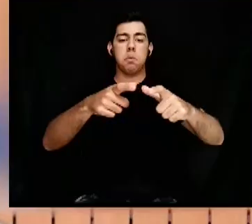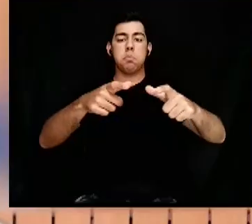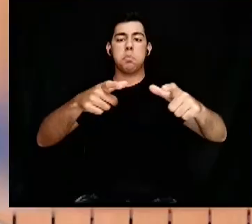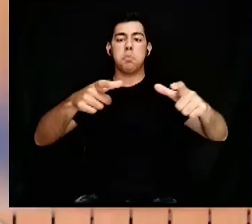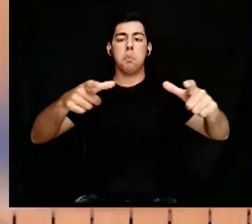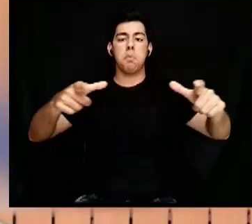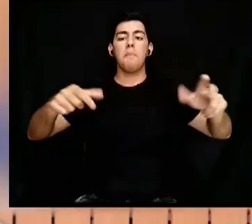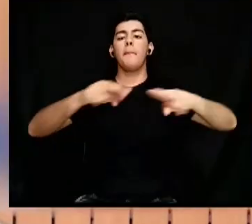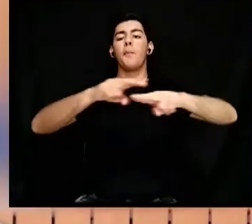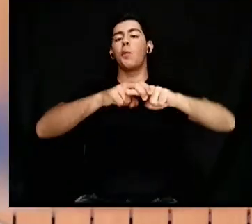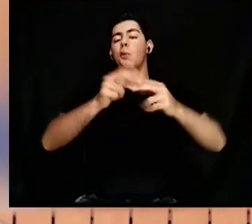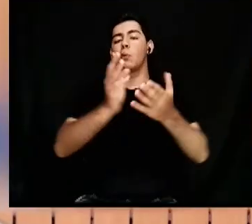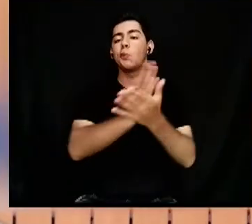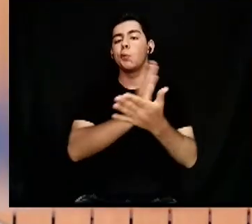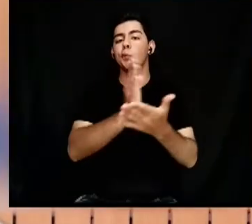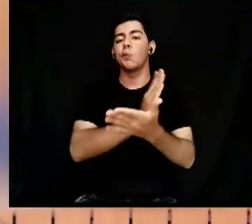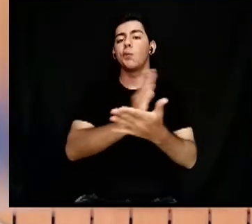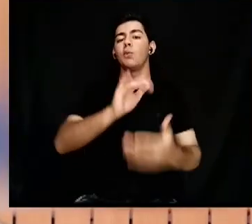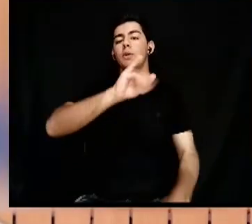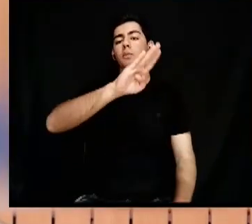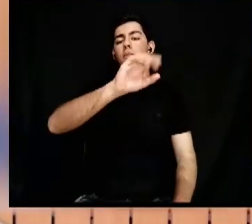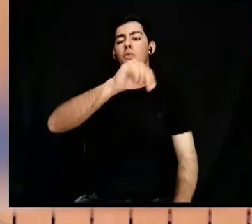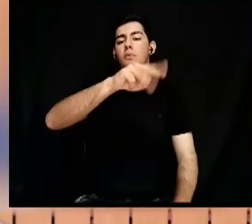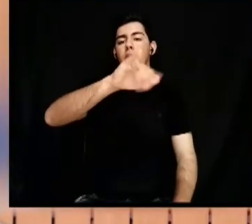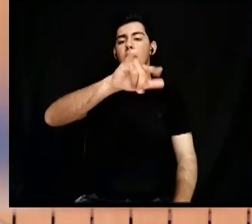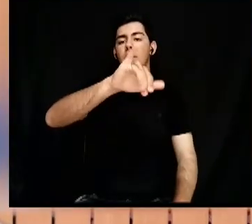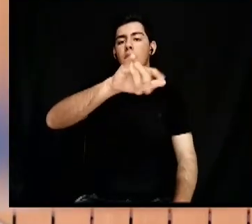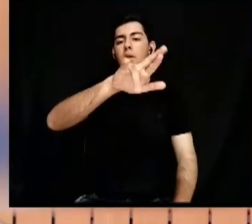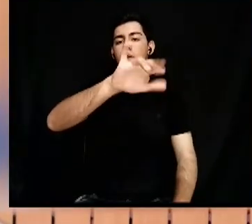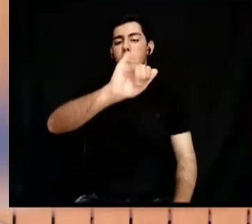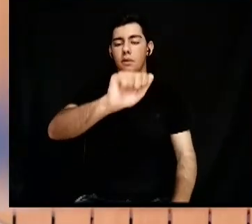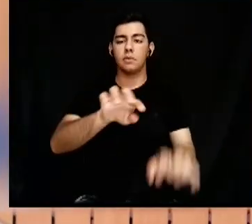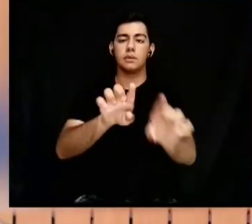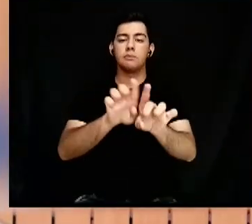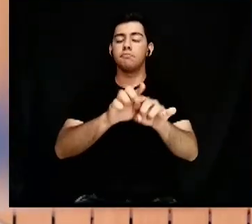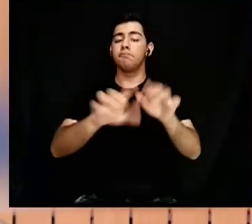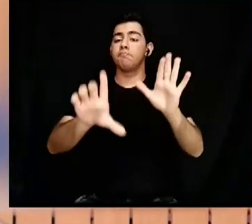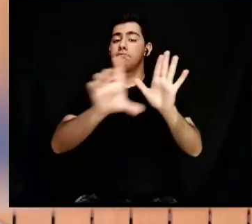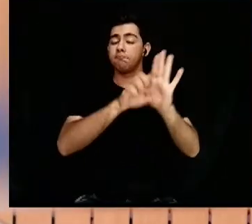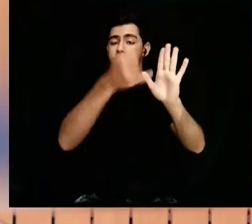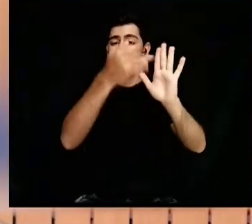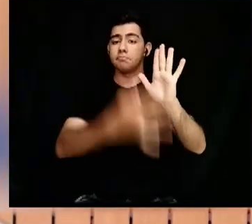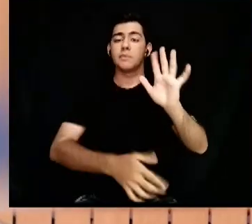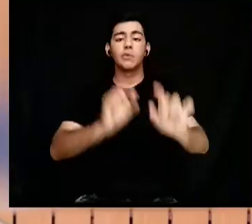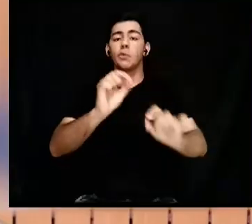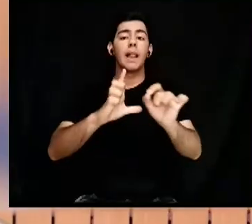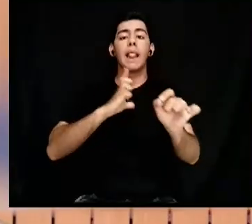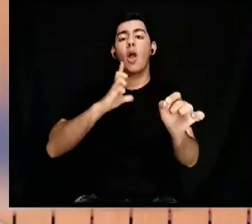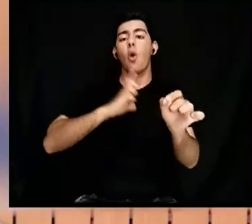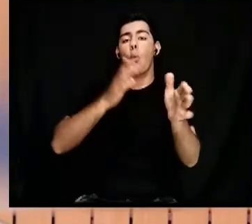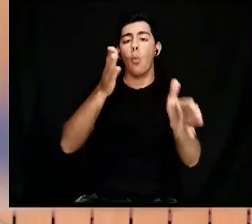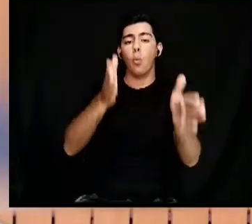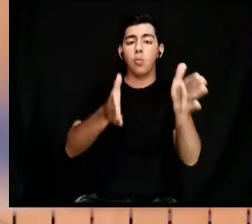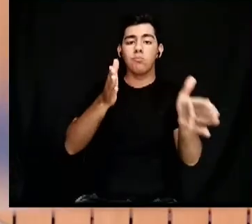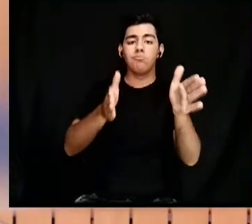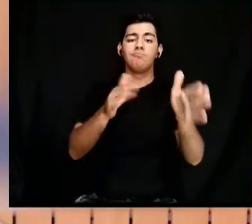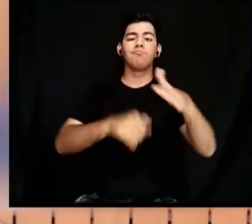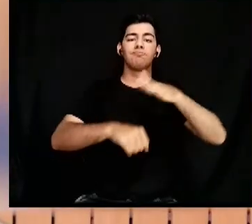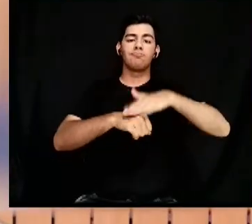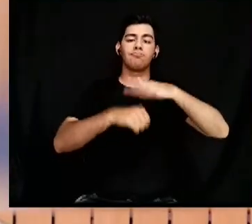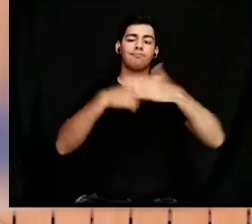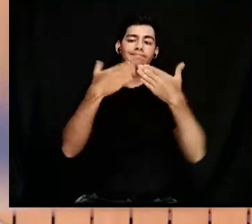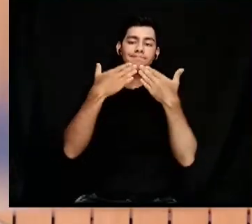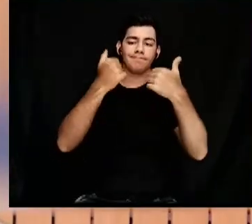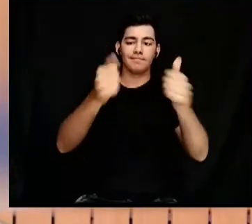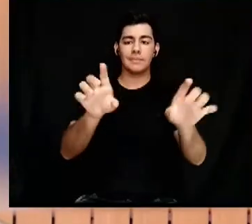lei, que o governo justifica, que estabelece um prazo e, portanto, deixaria mais restritivo, etc. e tal,